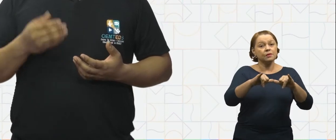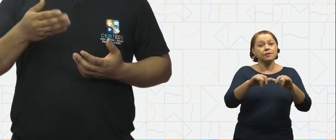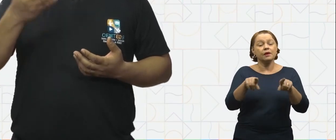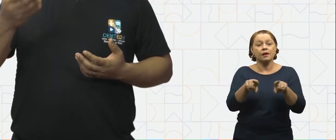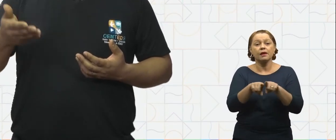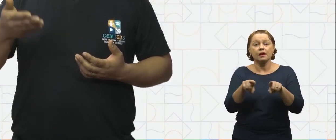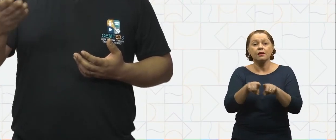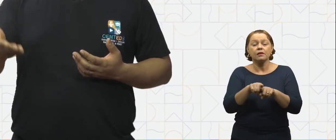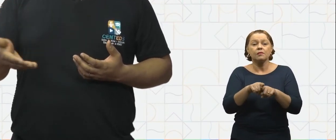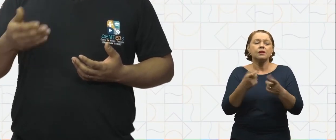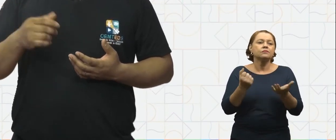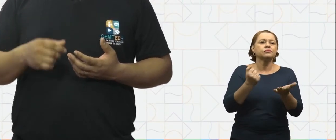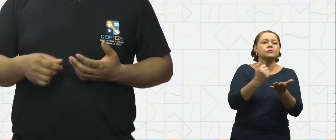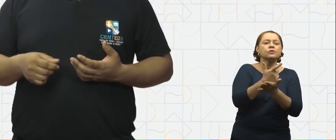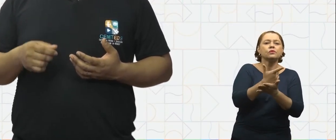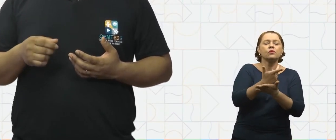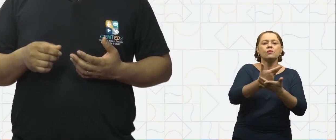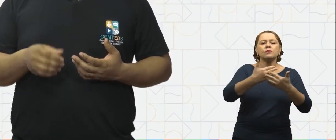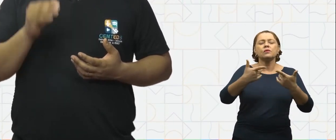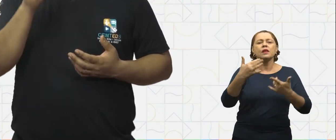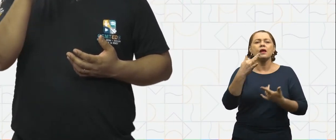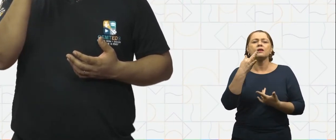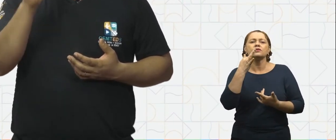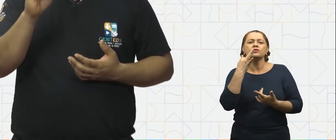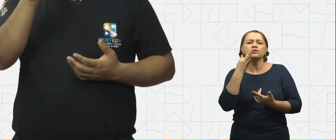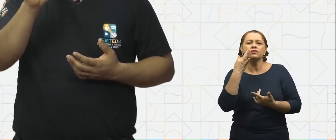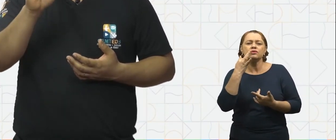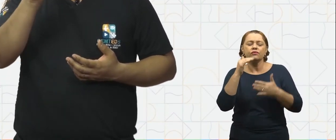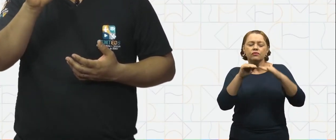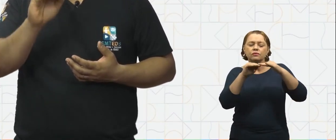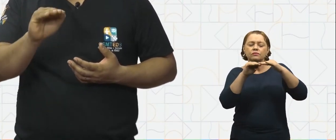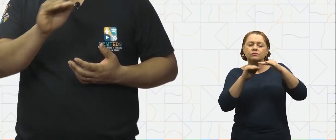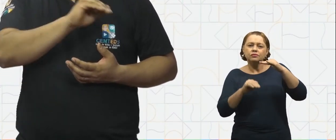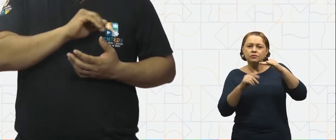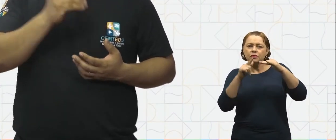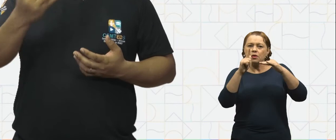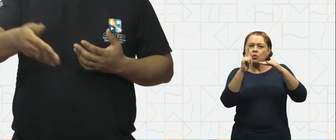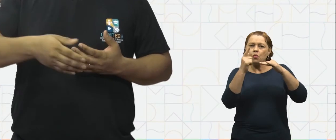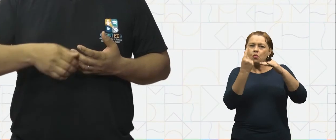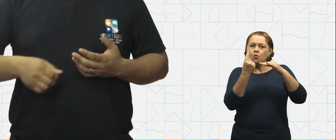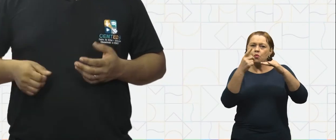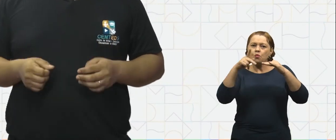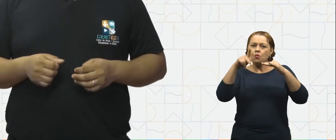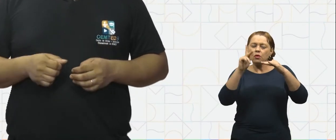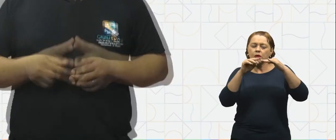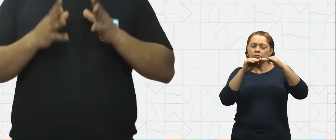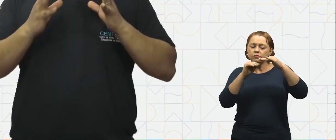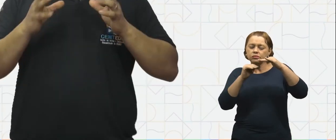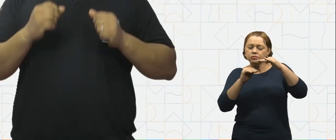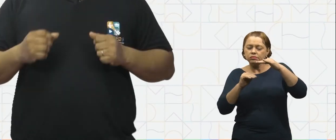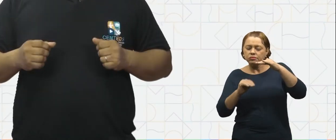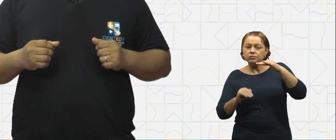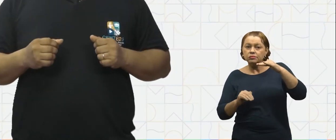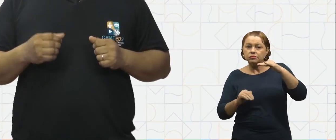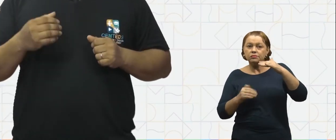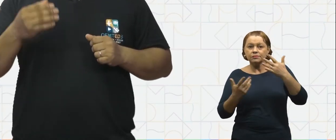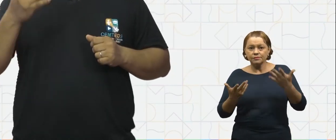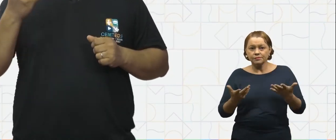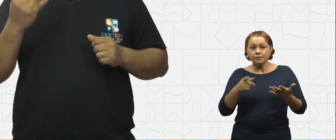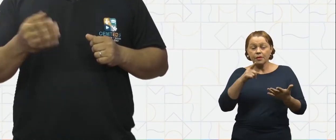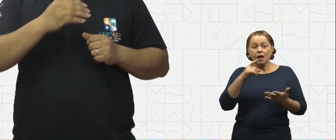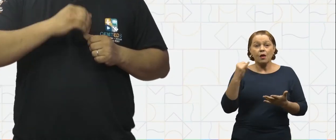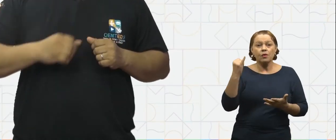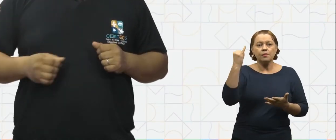supermercados, também quando compramos quantidades de frutas abaixo de 1 quilo e assim por diante. O importante é que